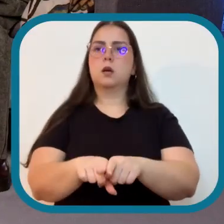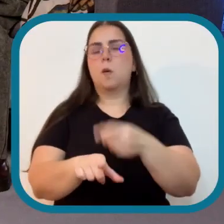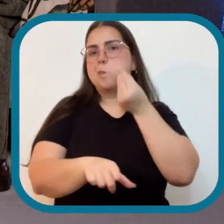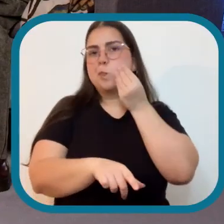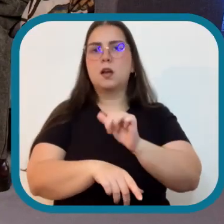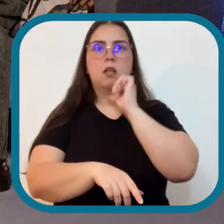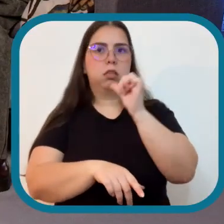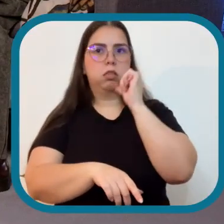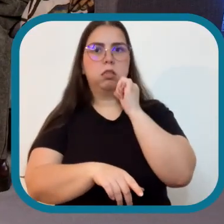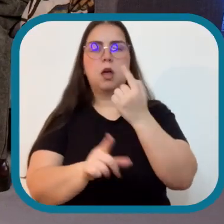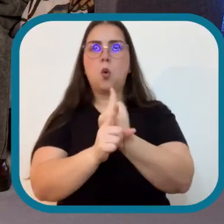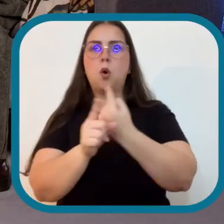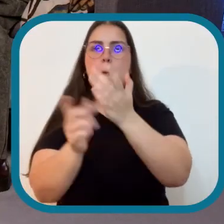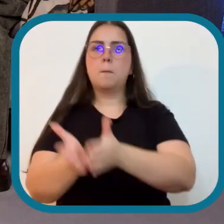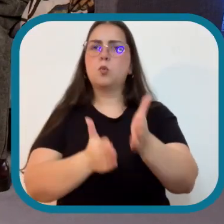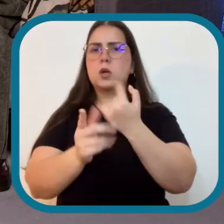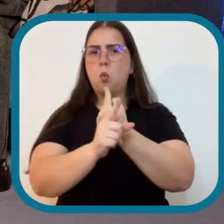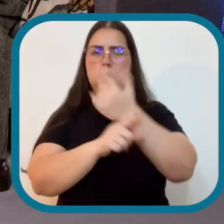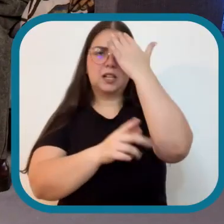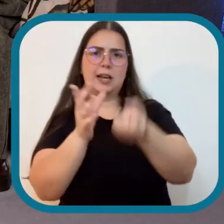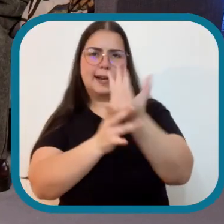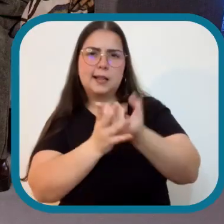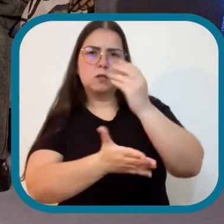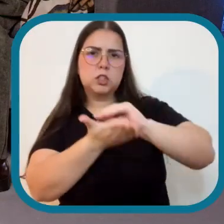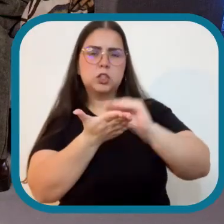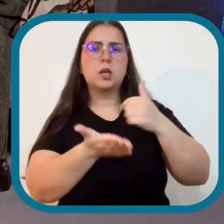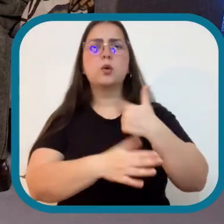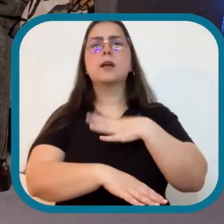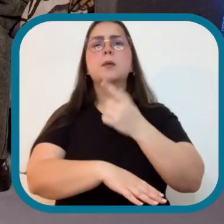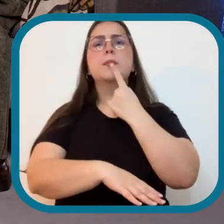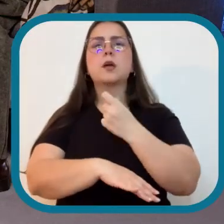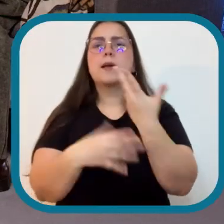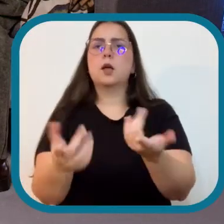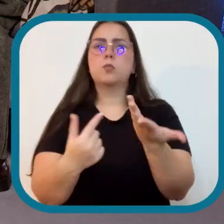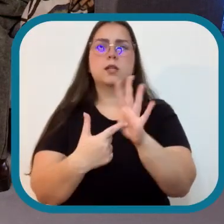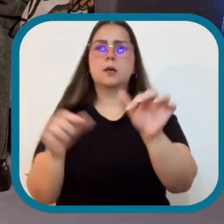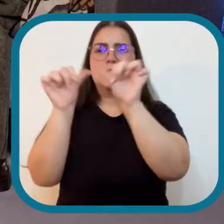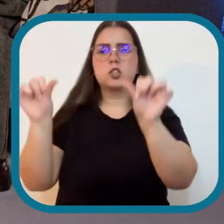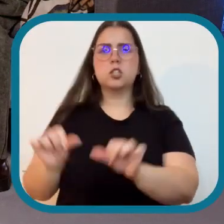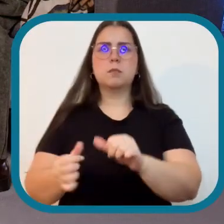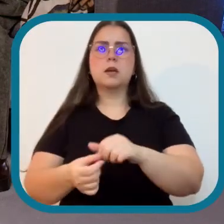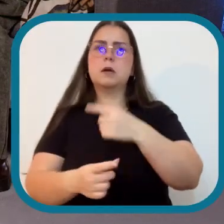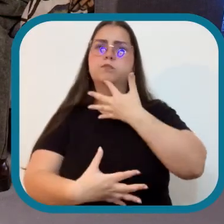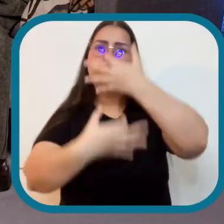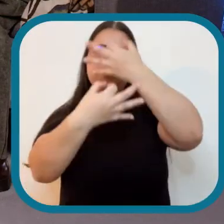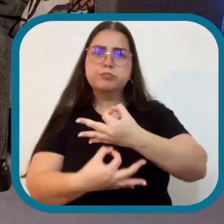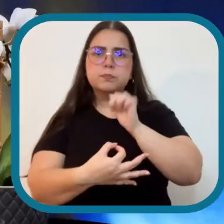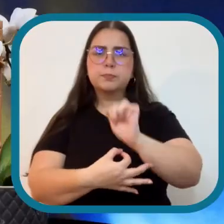mais inevitável na produção criativa, eu gostava de lhe perguntar como é que, por exemplo, deve funcionar o sistema de acreditação do